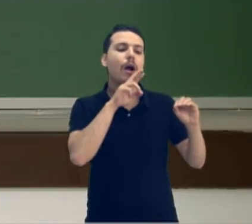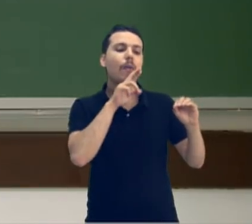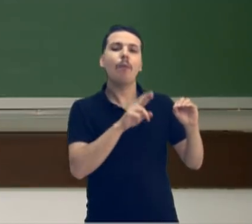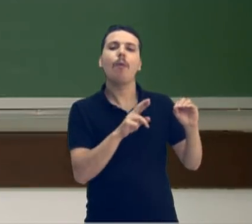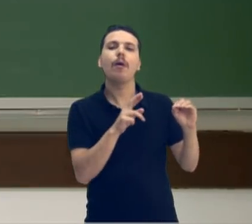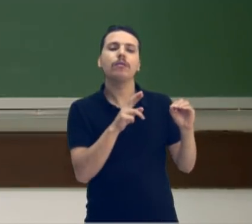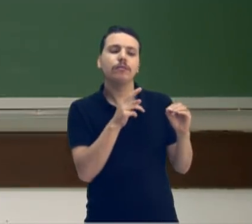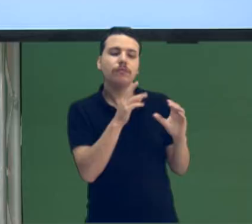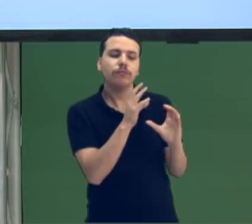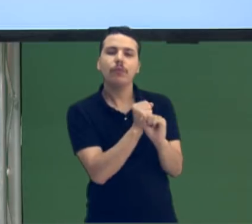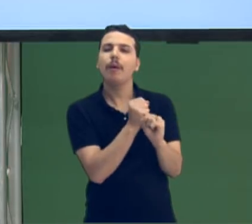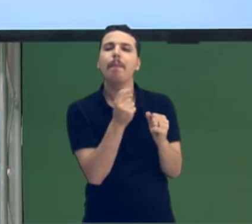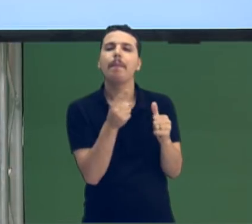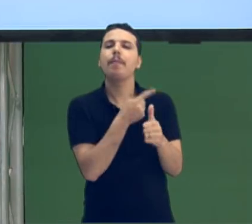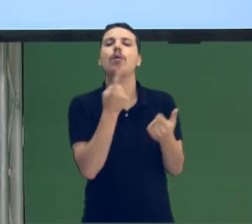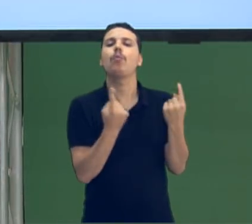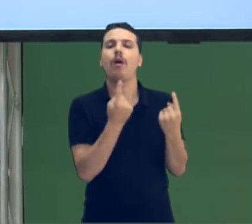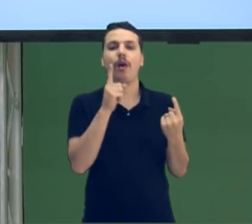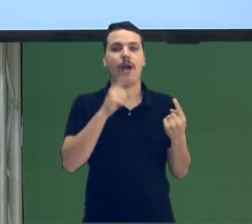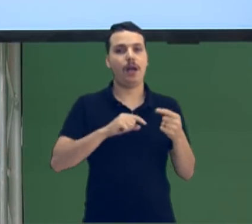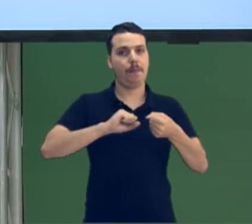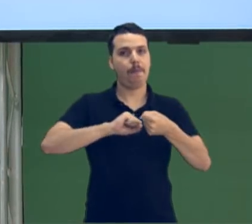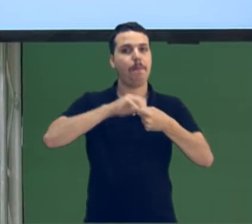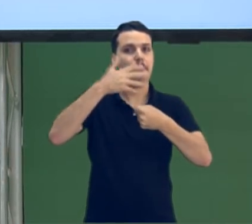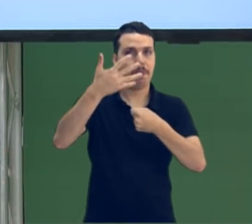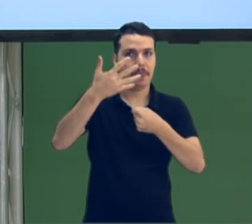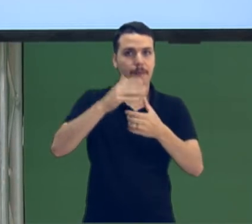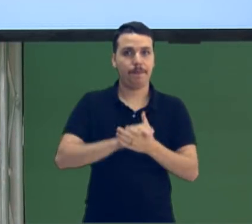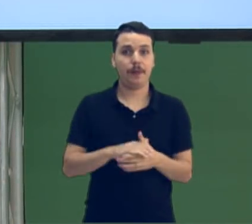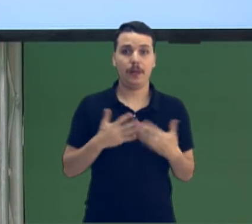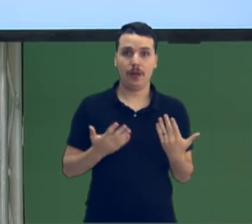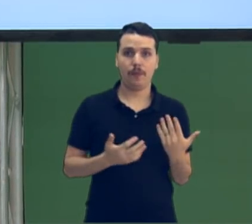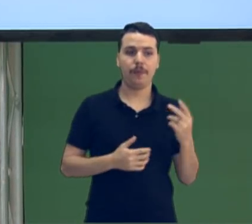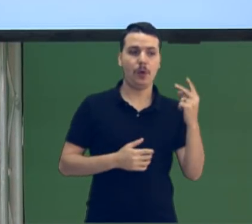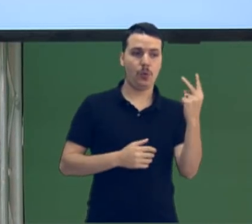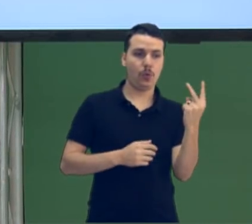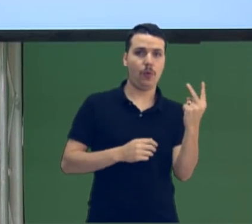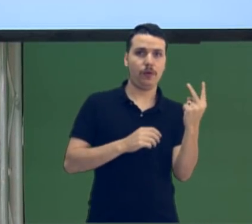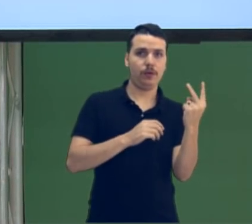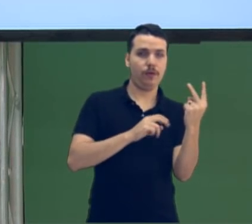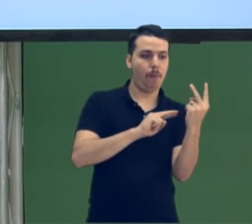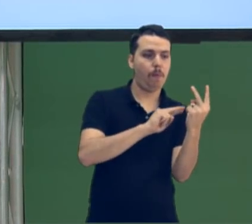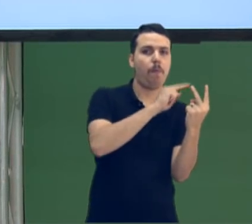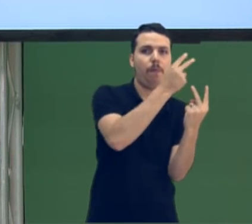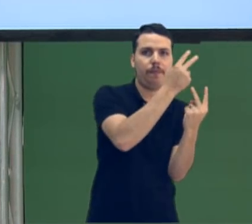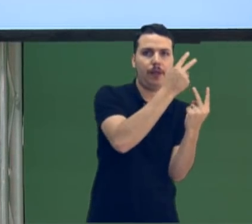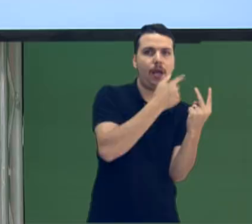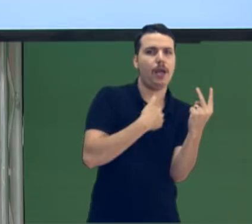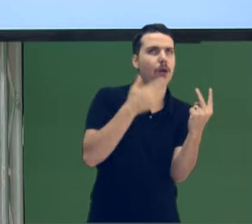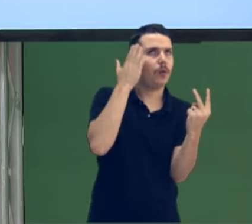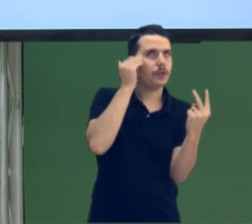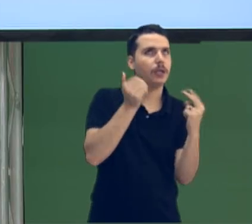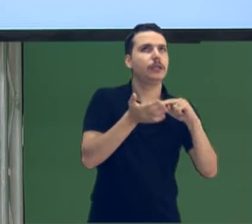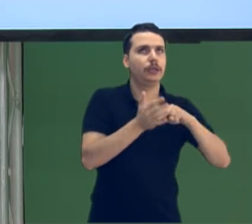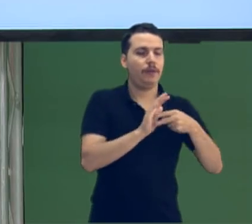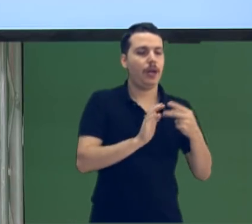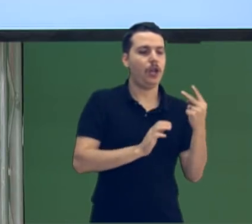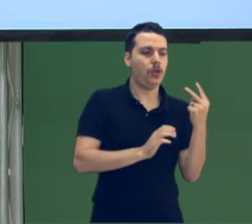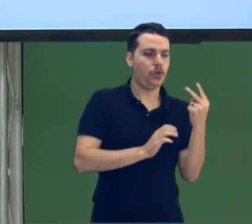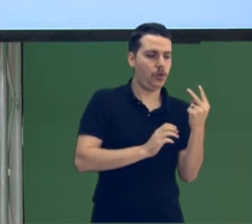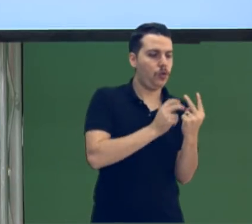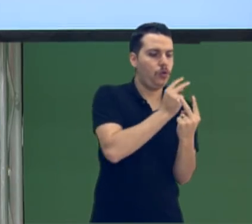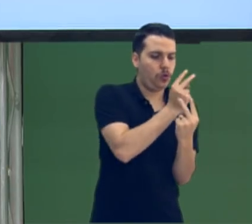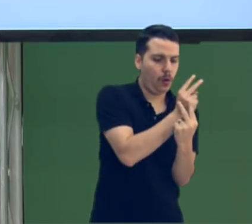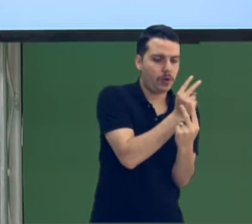potências. Então, na letra A, eu vou ter que resolver 2 ao quadrado. 2 ao quadrado eu já sei que são 2